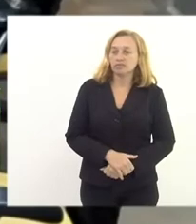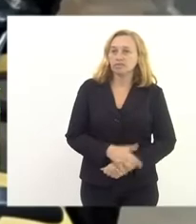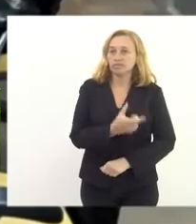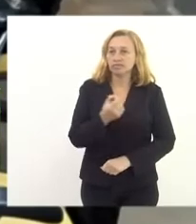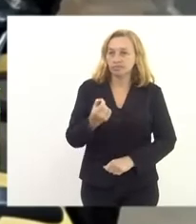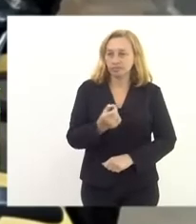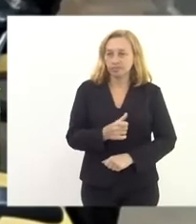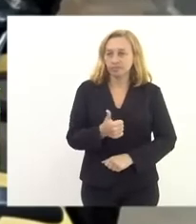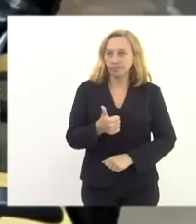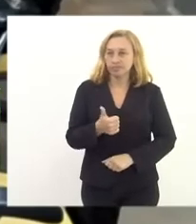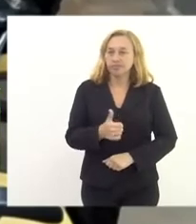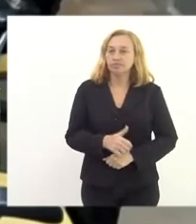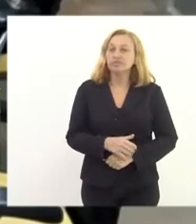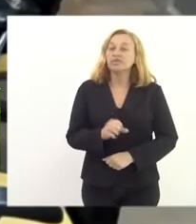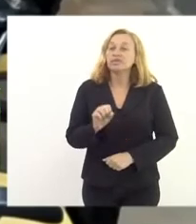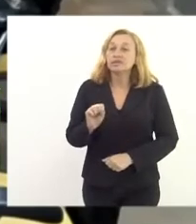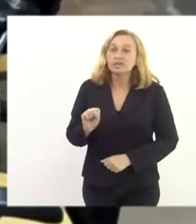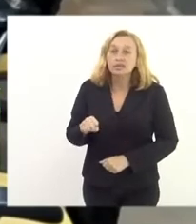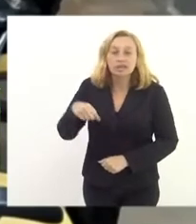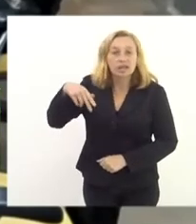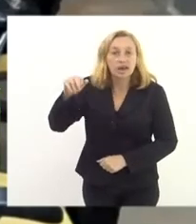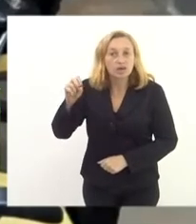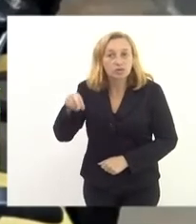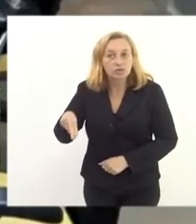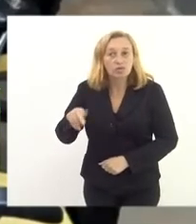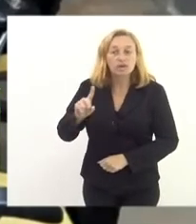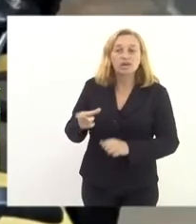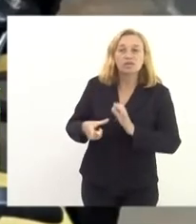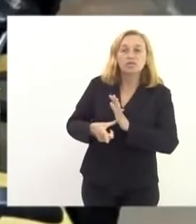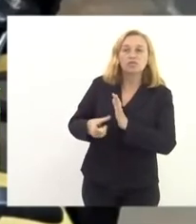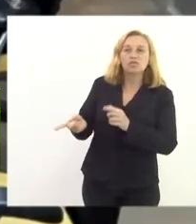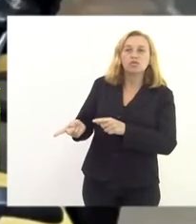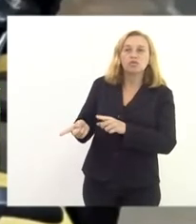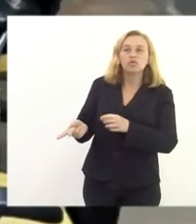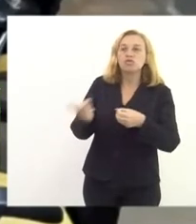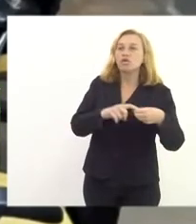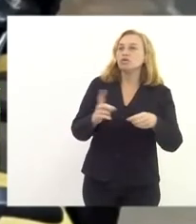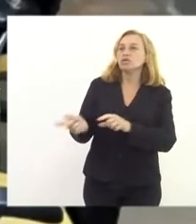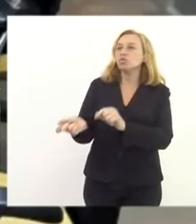Nelson? Aí, sim. Esse slide anterior, volta um instantinho, por favor.